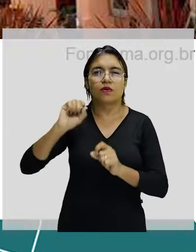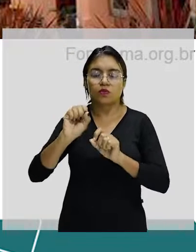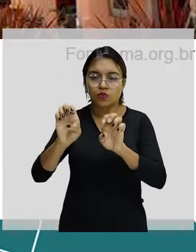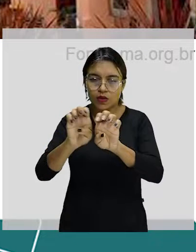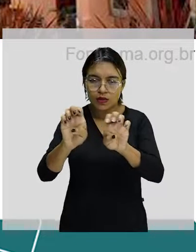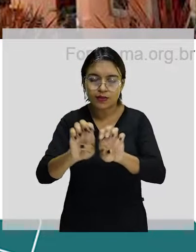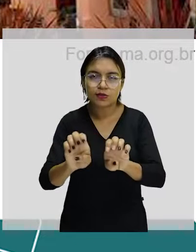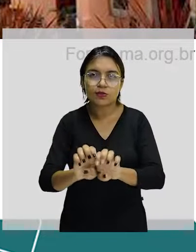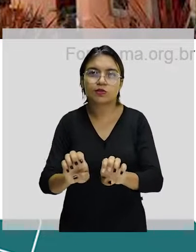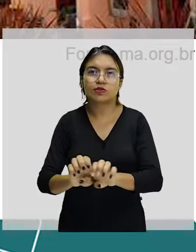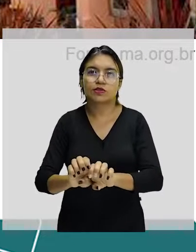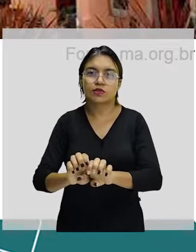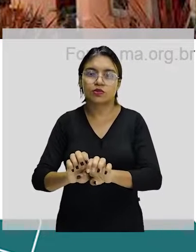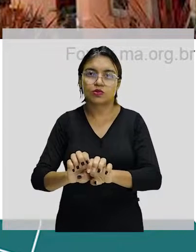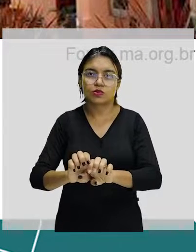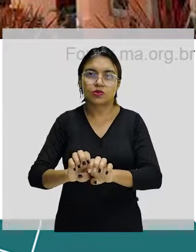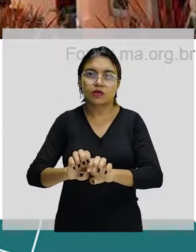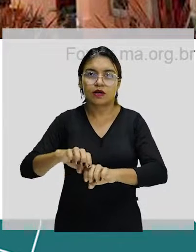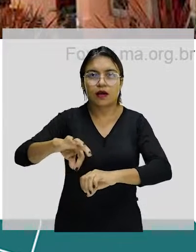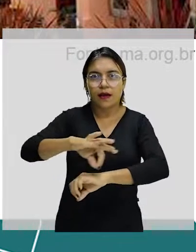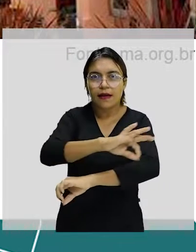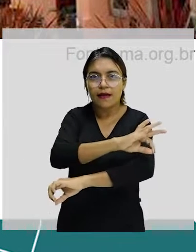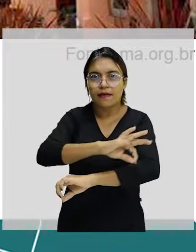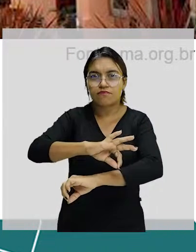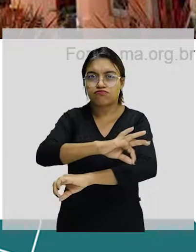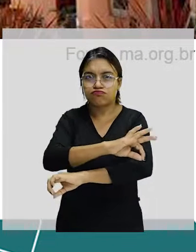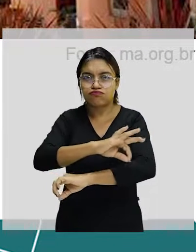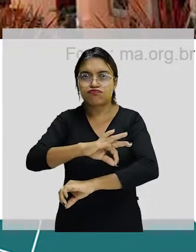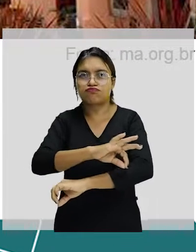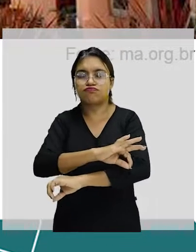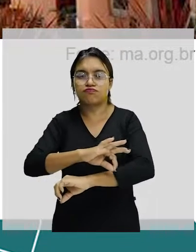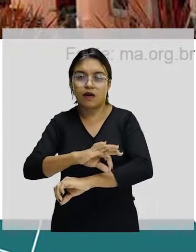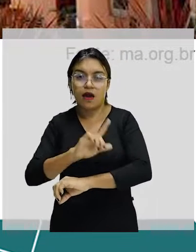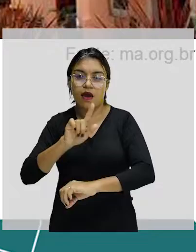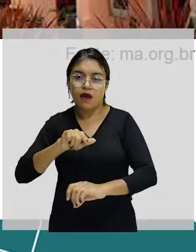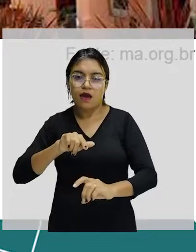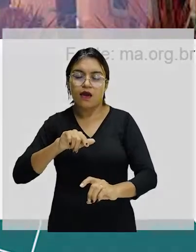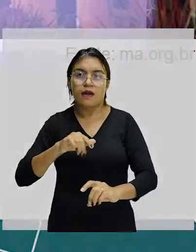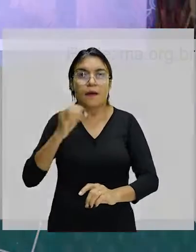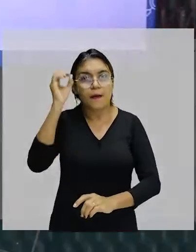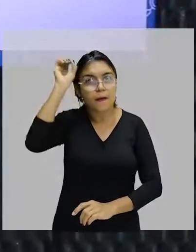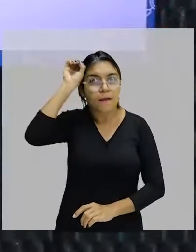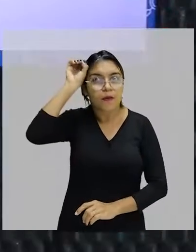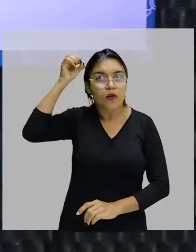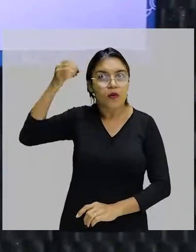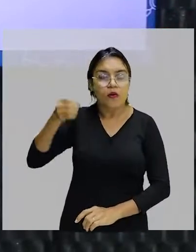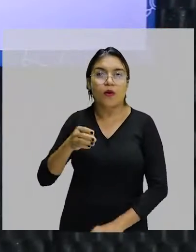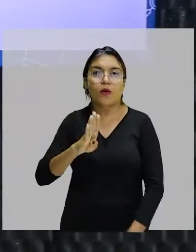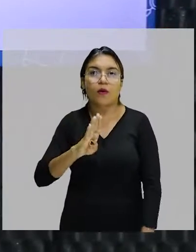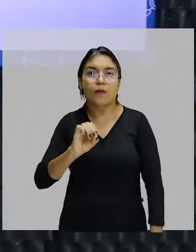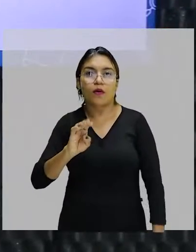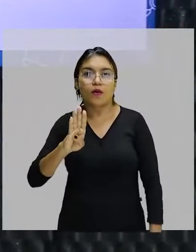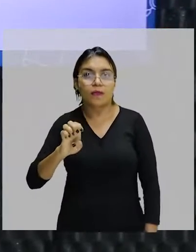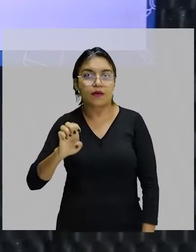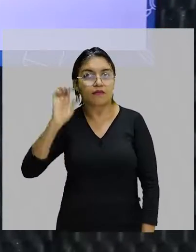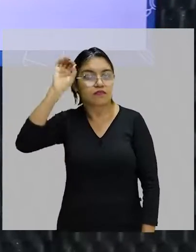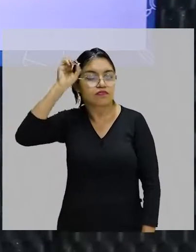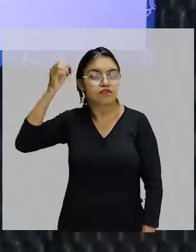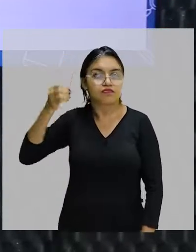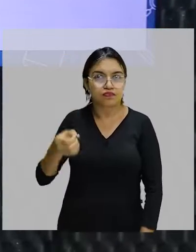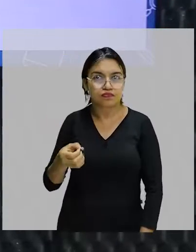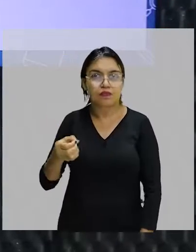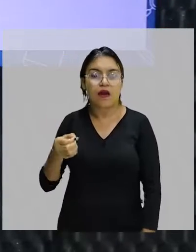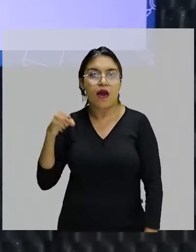estrutura arquitetônica ou do projeto arquitetônico é justamente fazer uma homenagem a Bob Marley, que é a maior representação, o